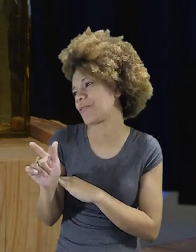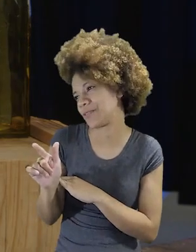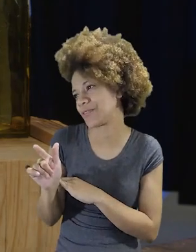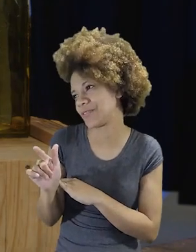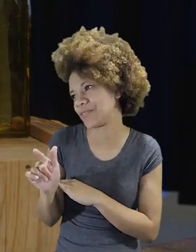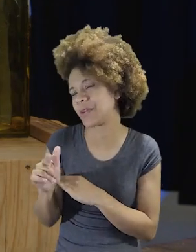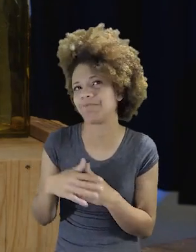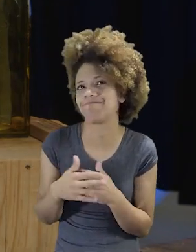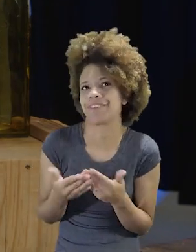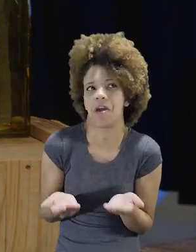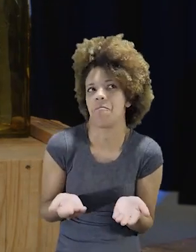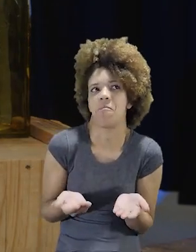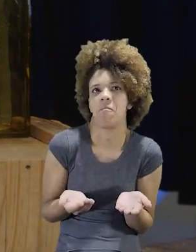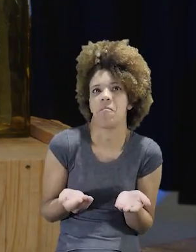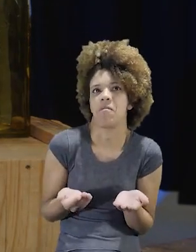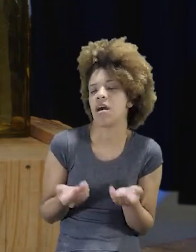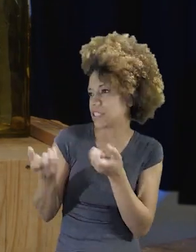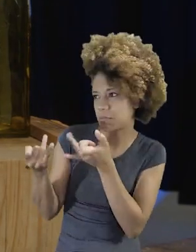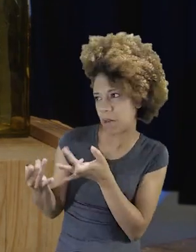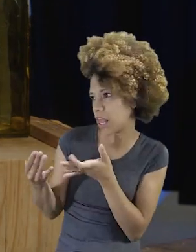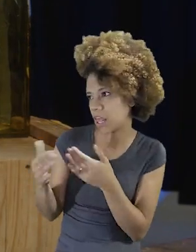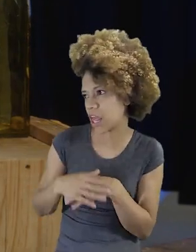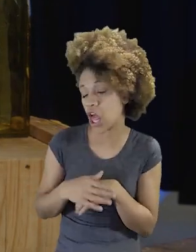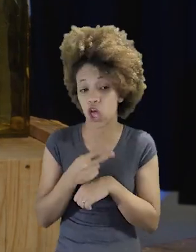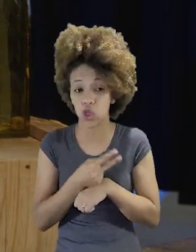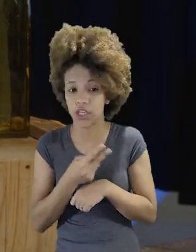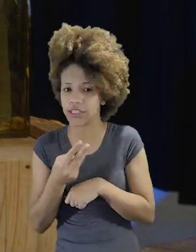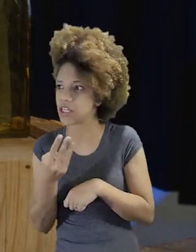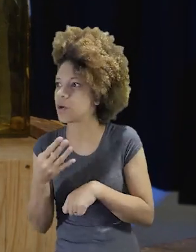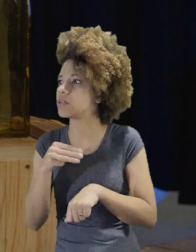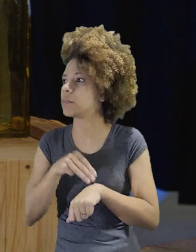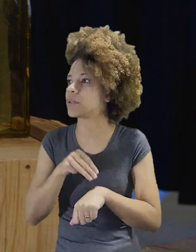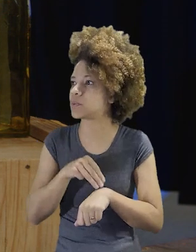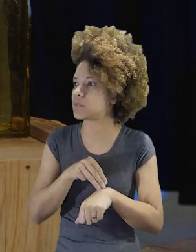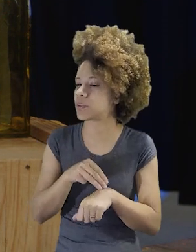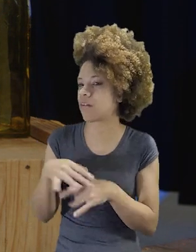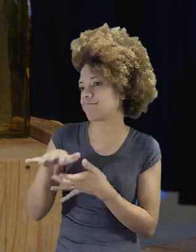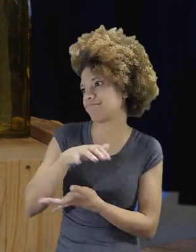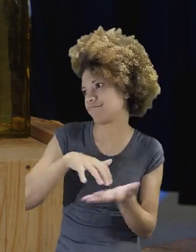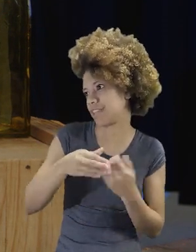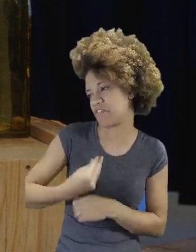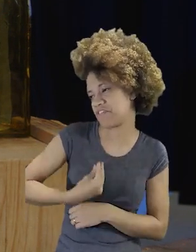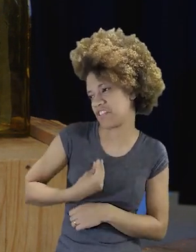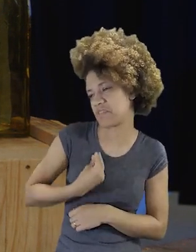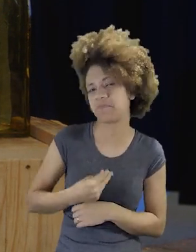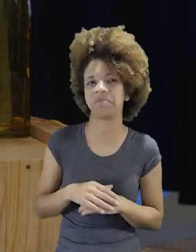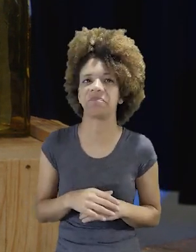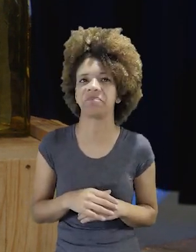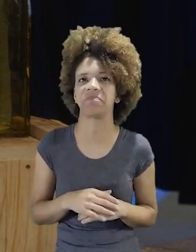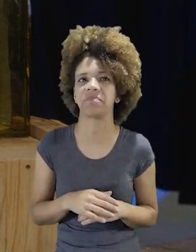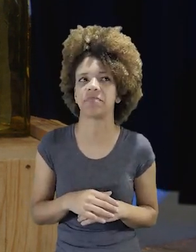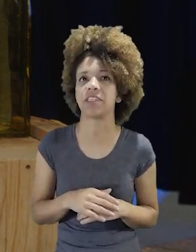sim né cara que aí tipo é o cara conta ali né dois três quatro minutos um bagulho que enrolou